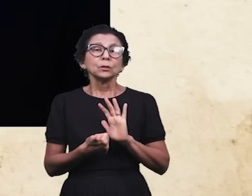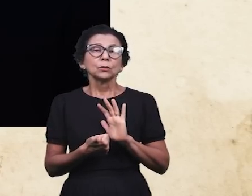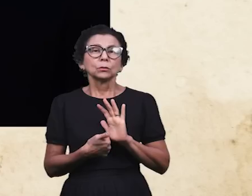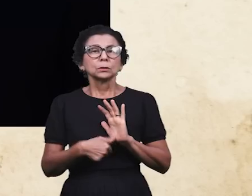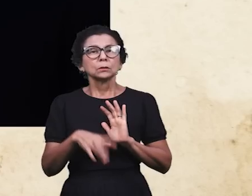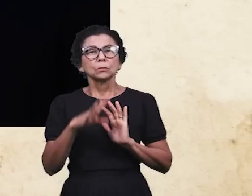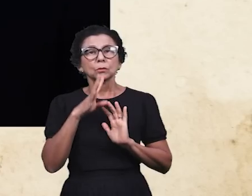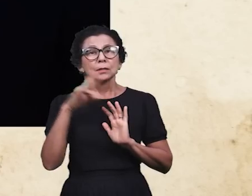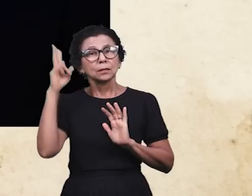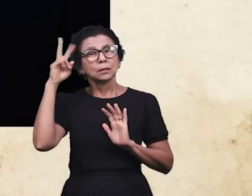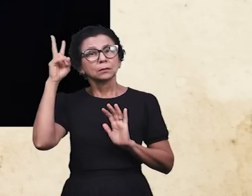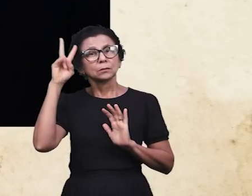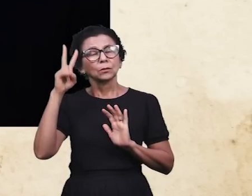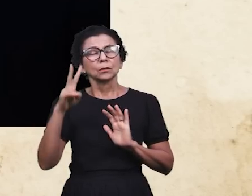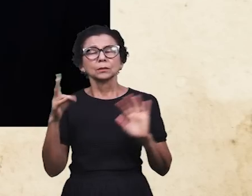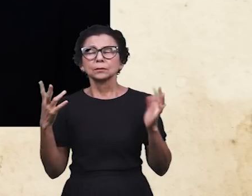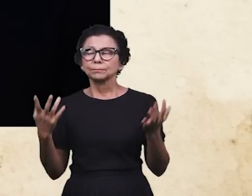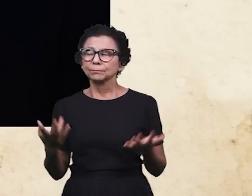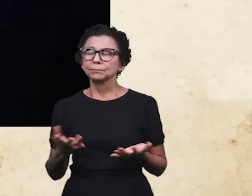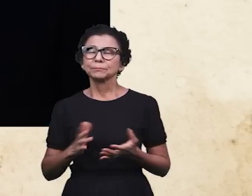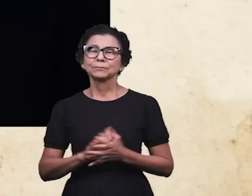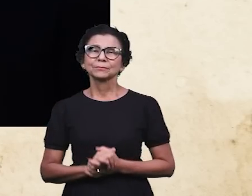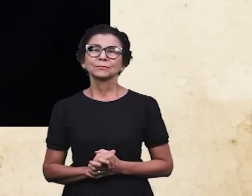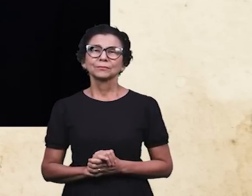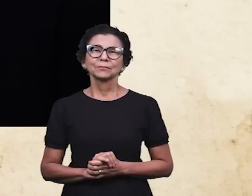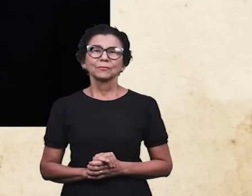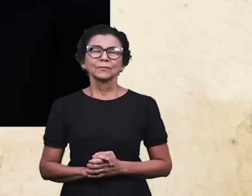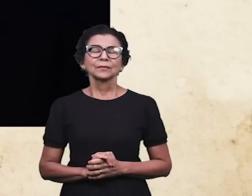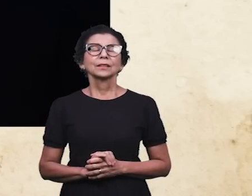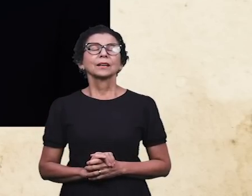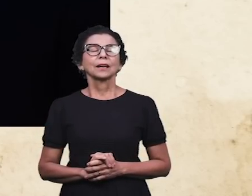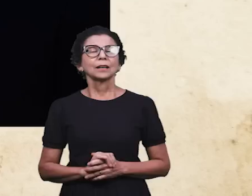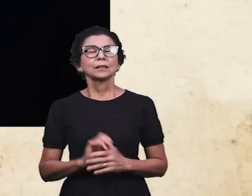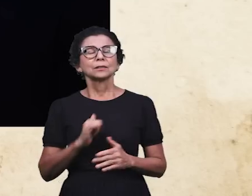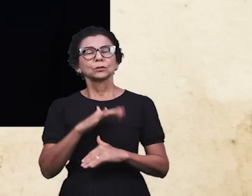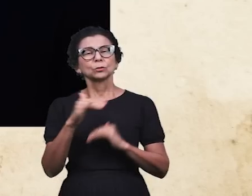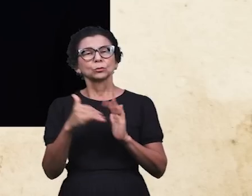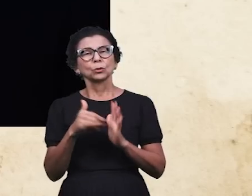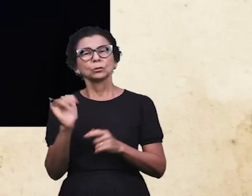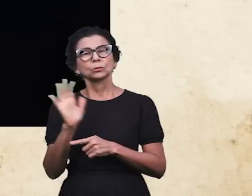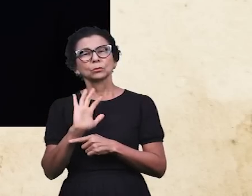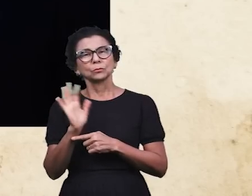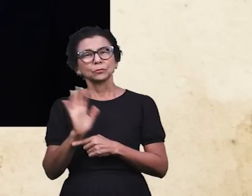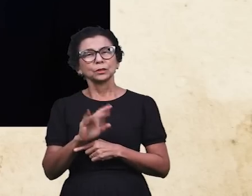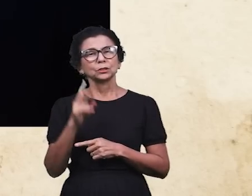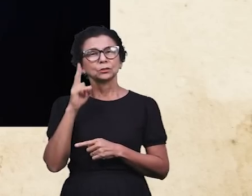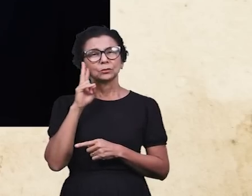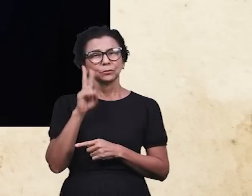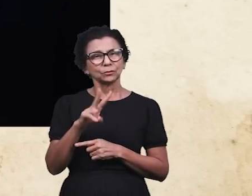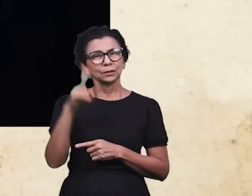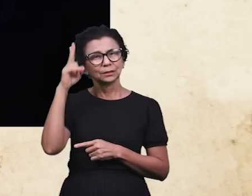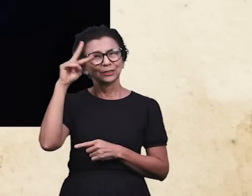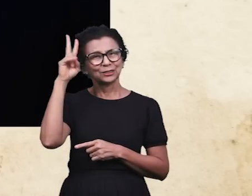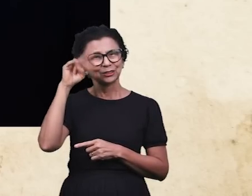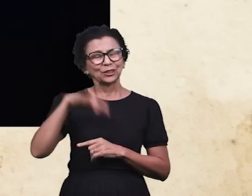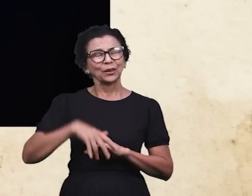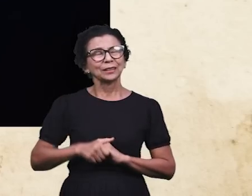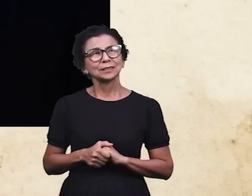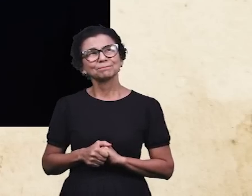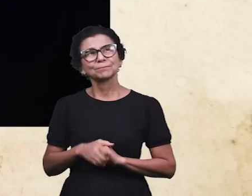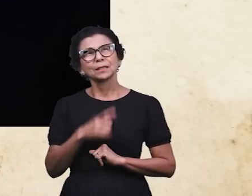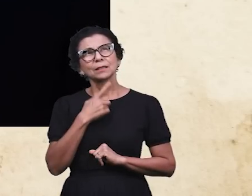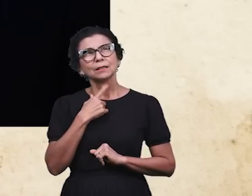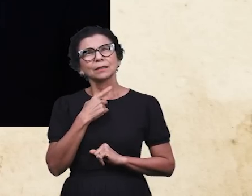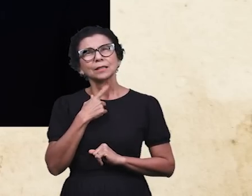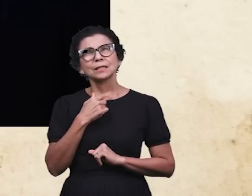a história por trás do louvor é maravilhoso. Depois que eu assisti todos esses vídeos, ouvi todas essas histórias, nasceu um